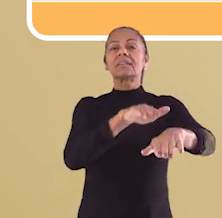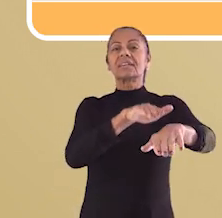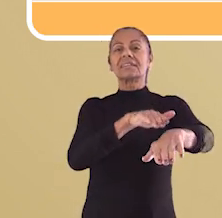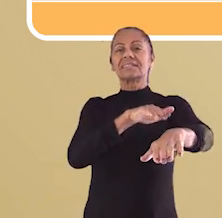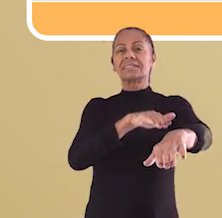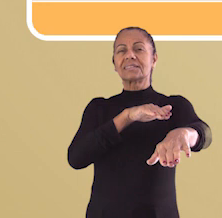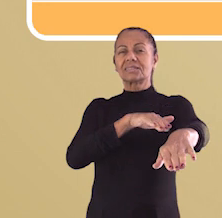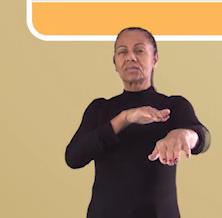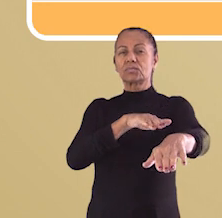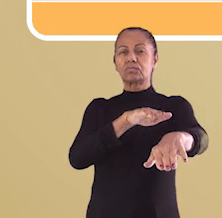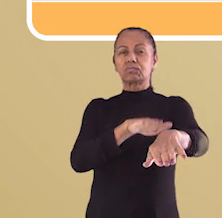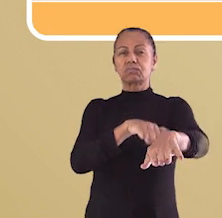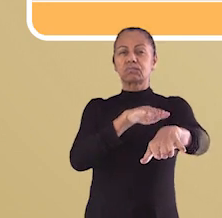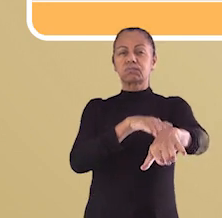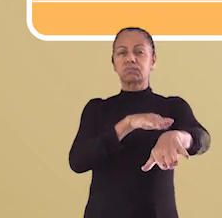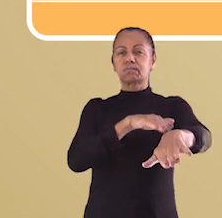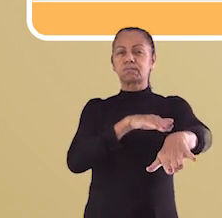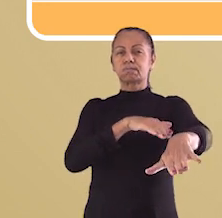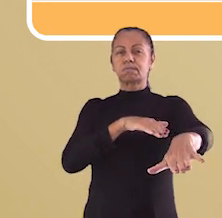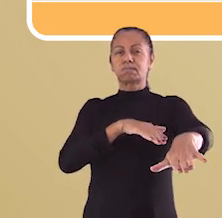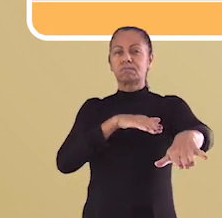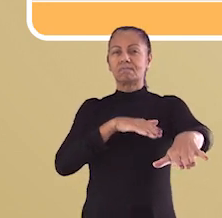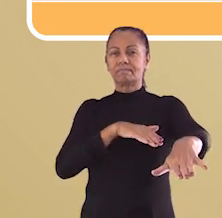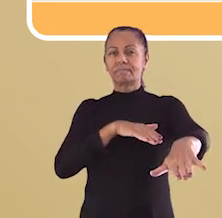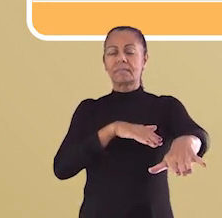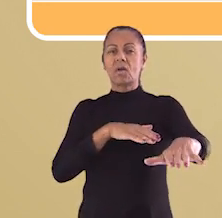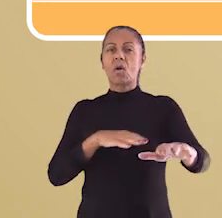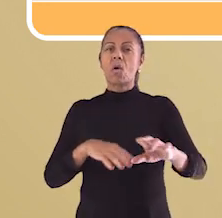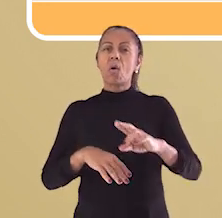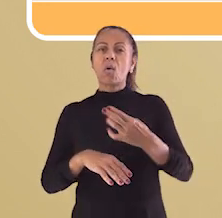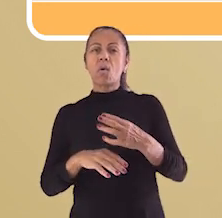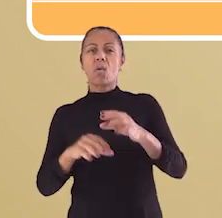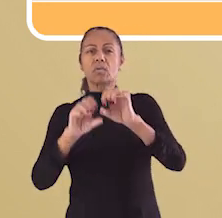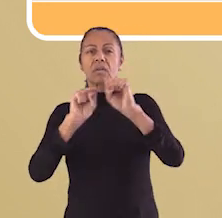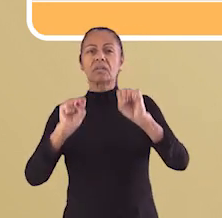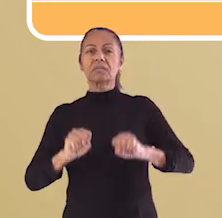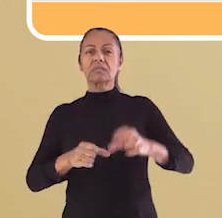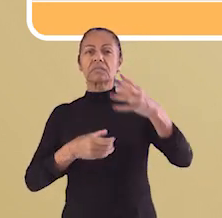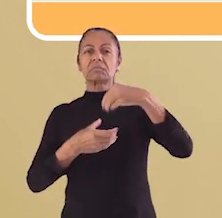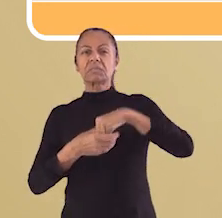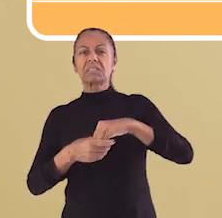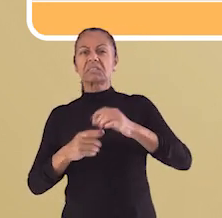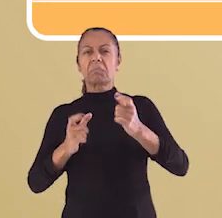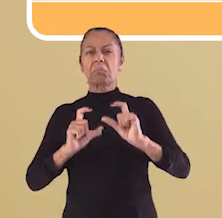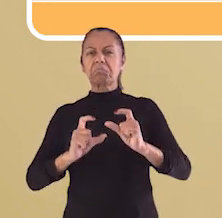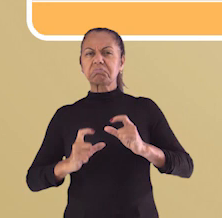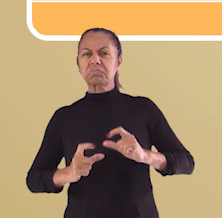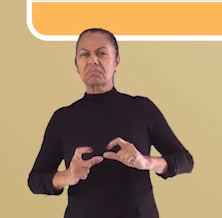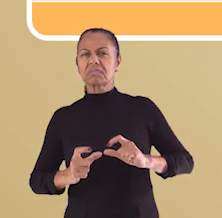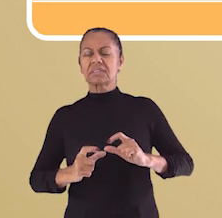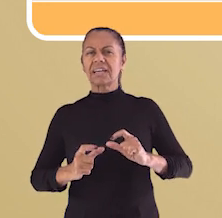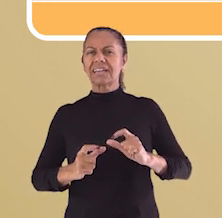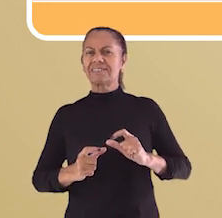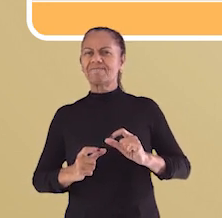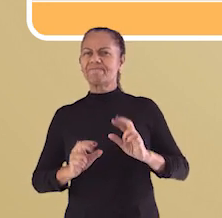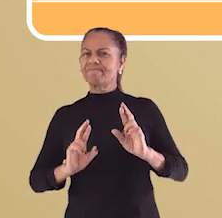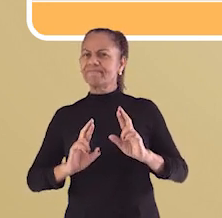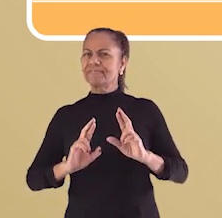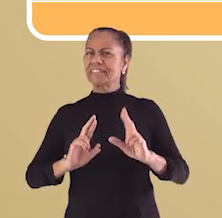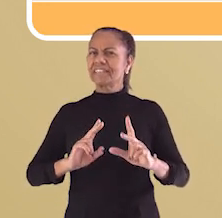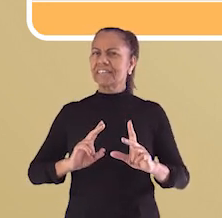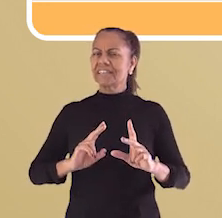agitado. Anomalia funcional de um órgão ou de um sistema, ou seja, ele está funcionando de um jeito anormal, de um jeito